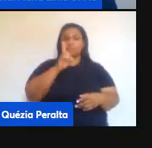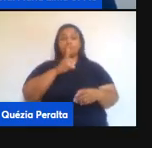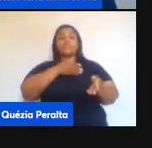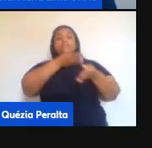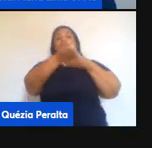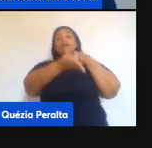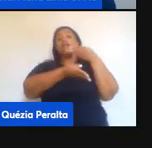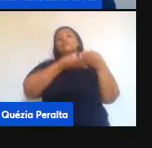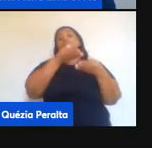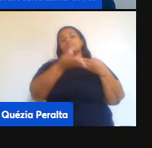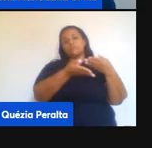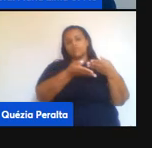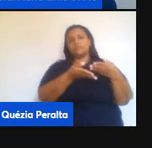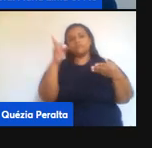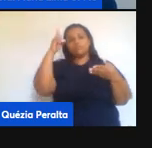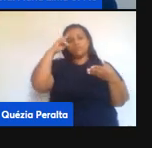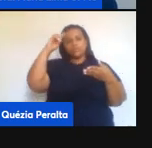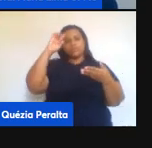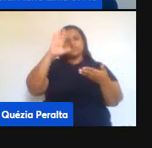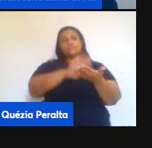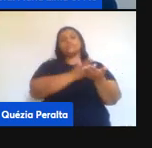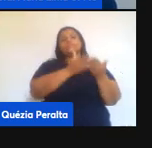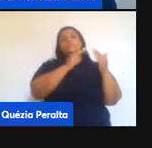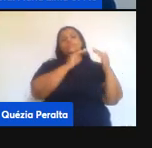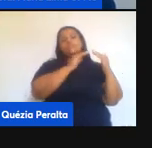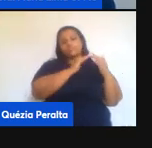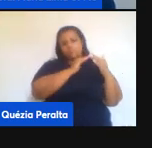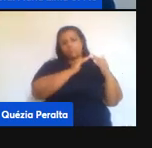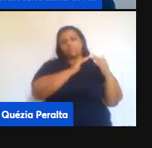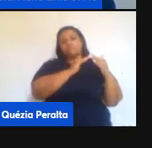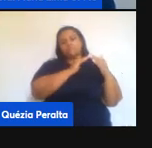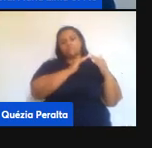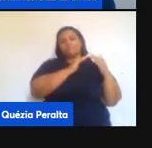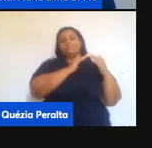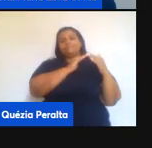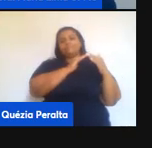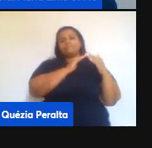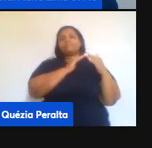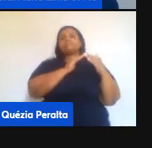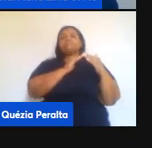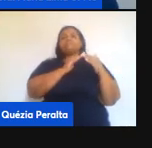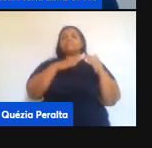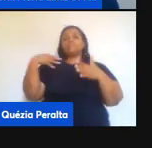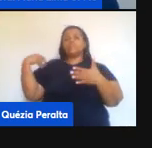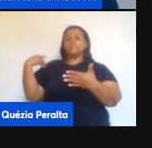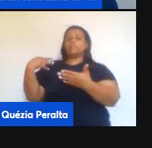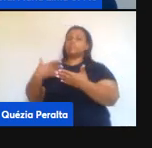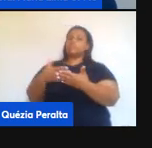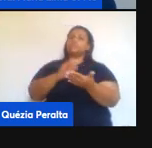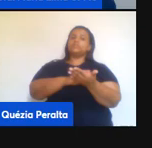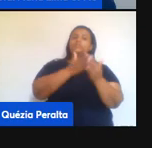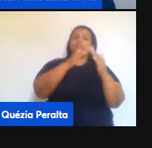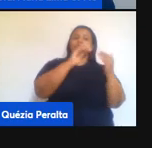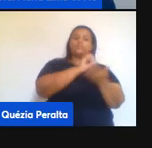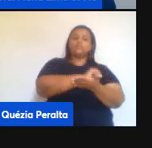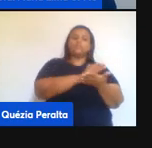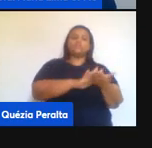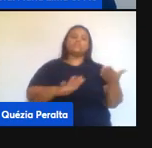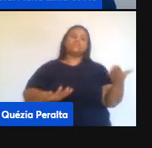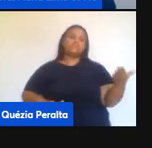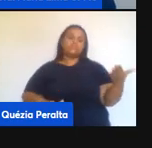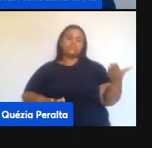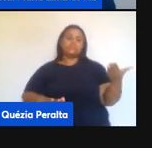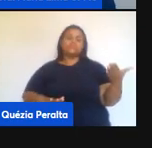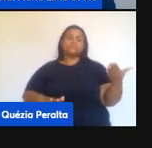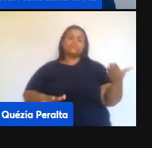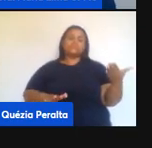da escola. Nós temos que tomar decisões que dizem respeito ao andamento do cotidiano das atividades da escola no calor do